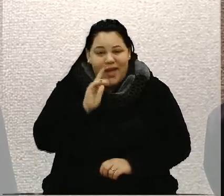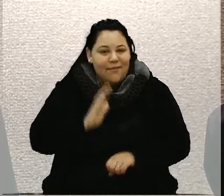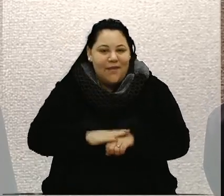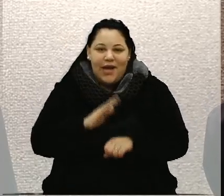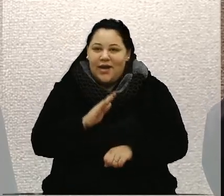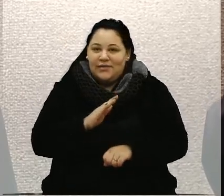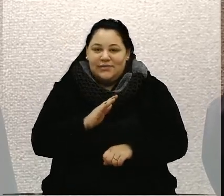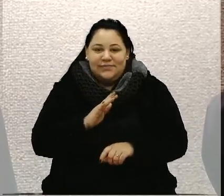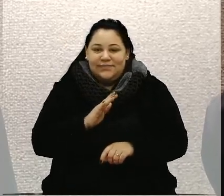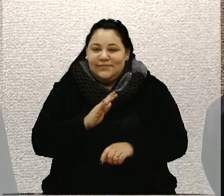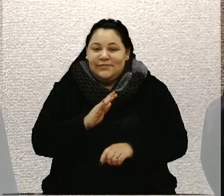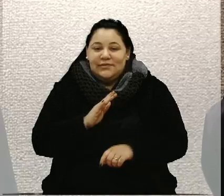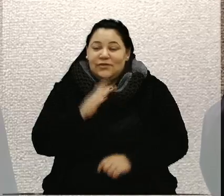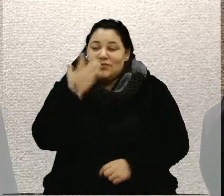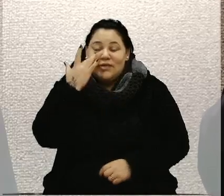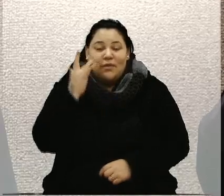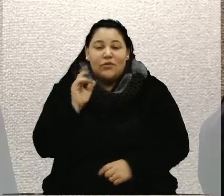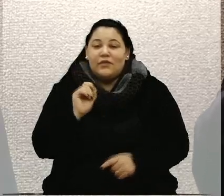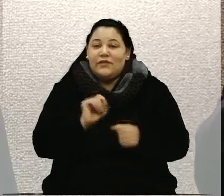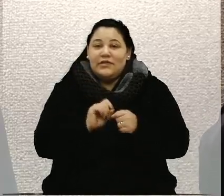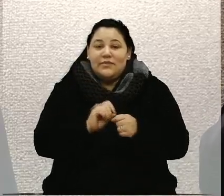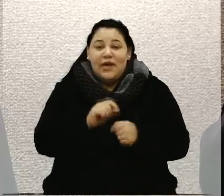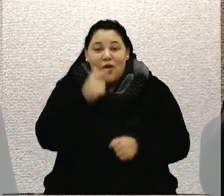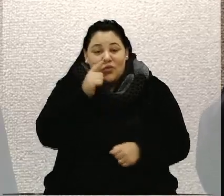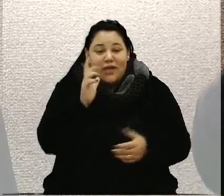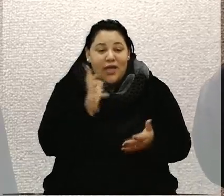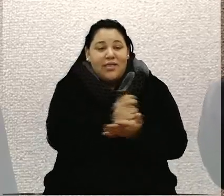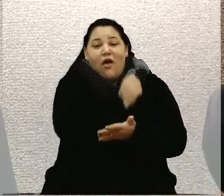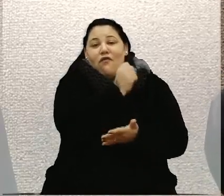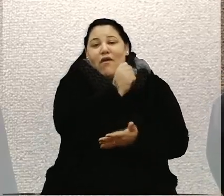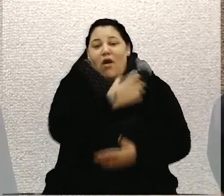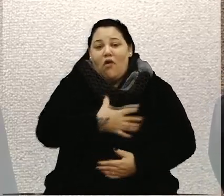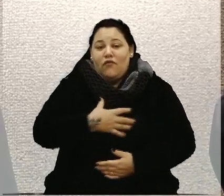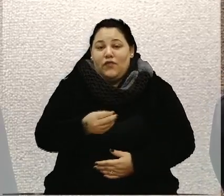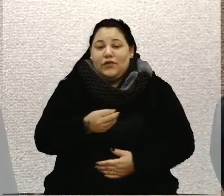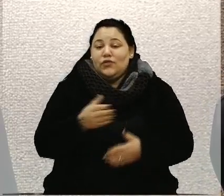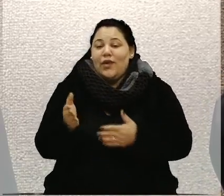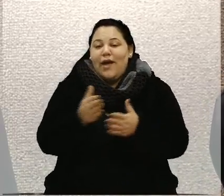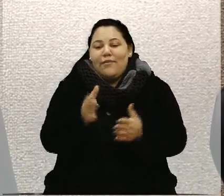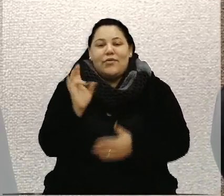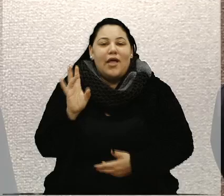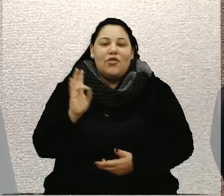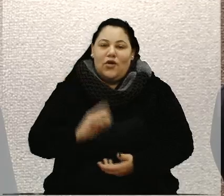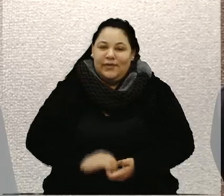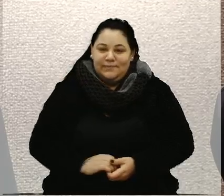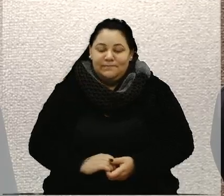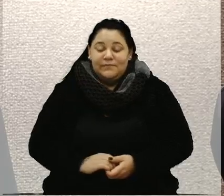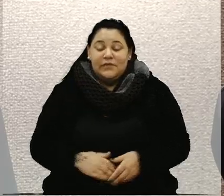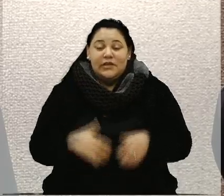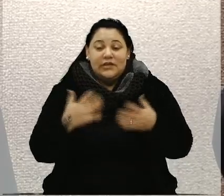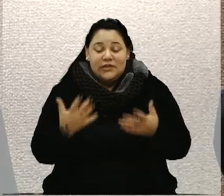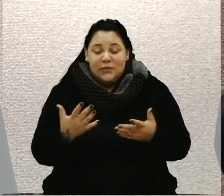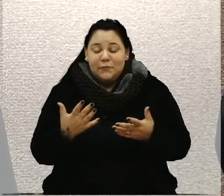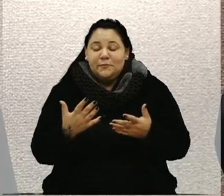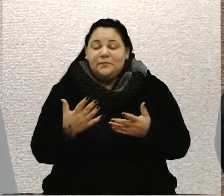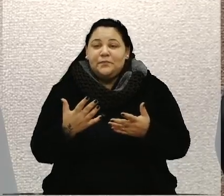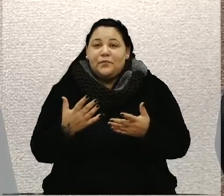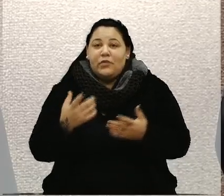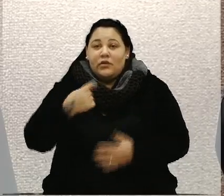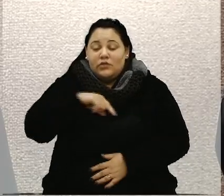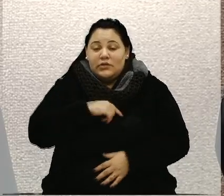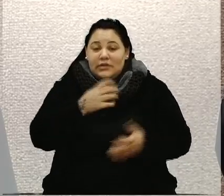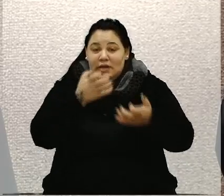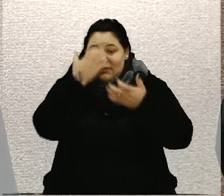mais o que fazer para poder salvar o seu filho, a sua filha do caminho das drogas. Então, nós também